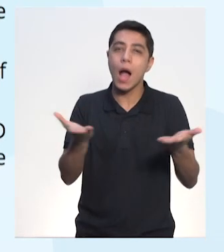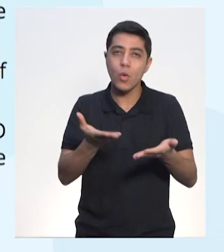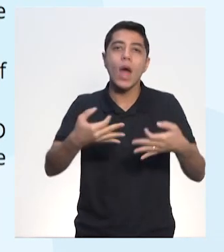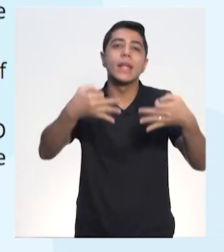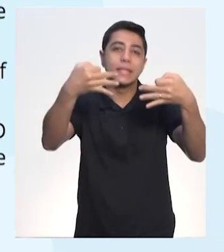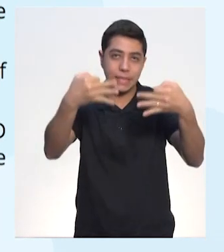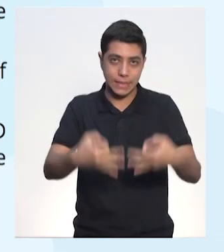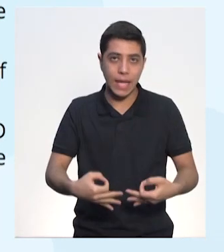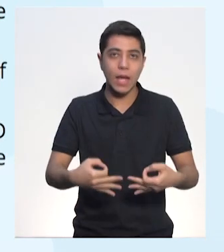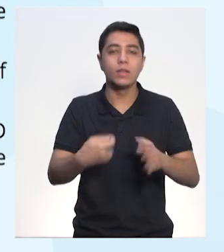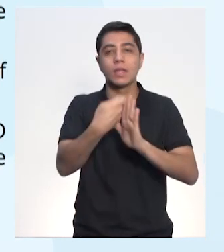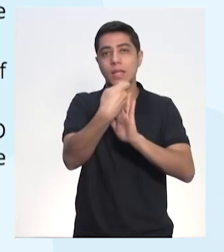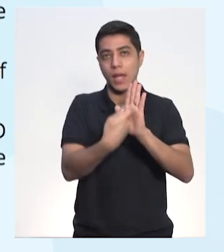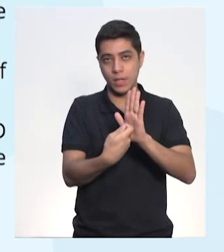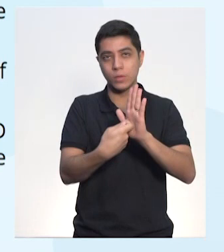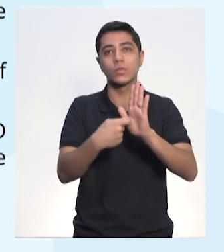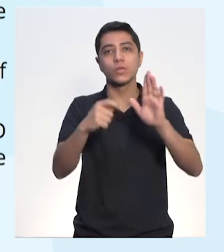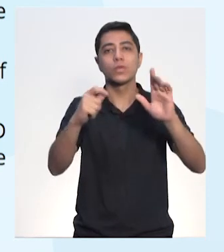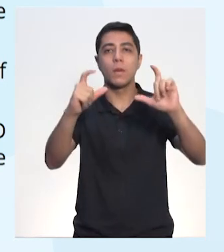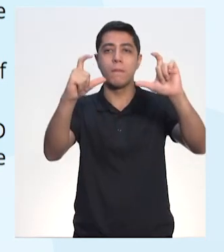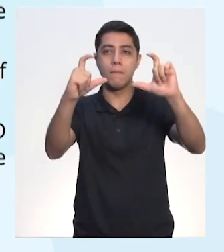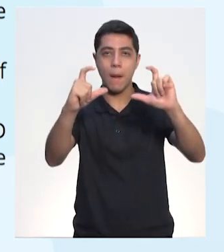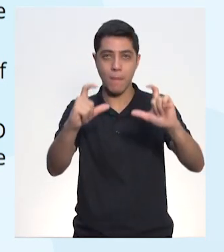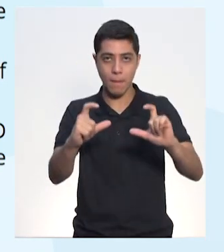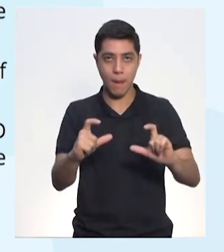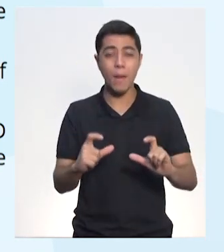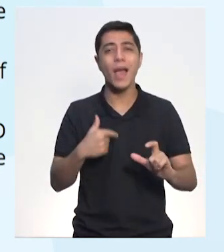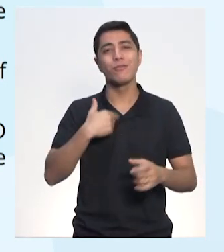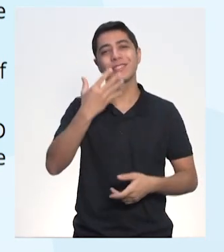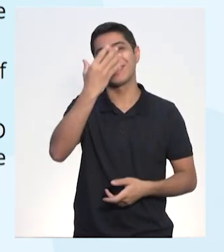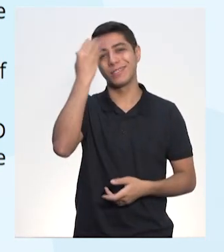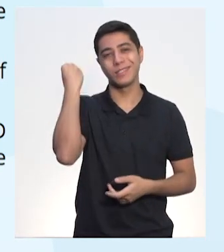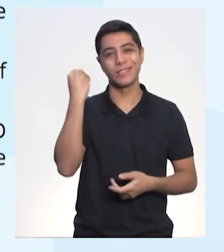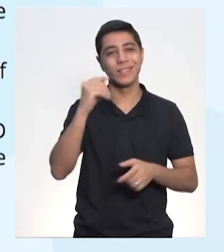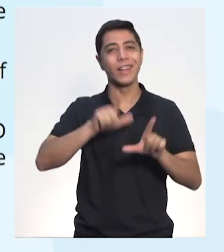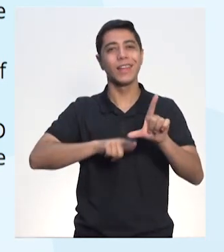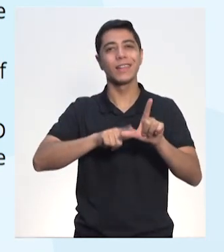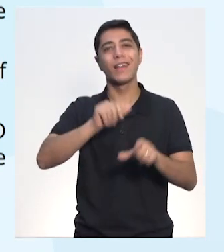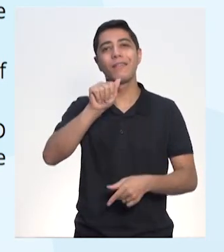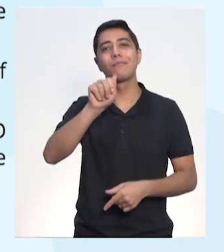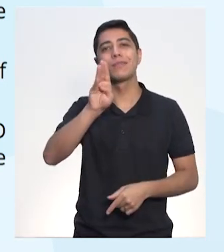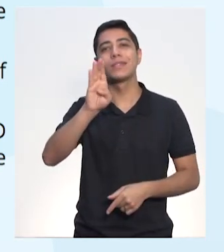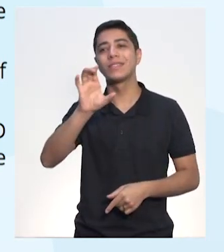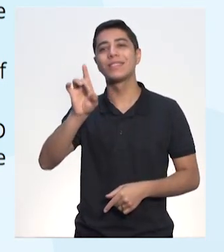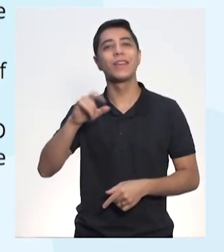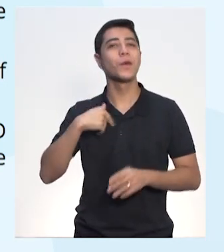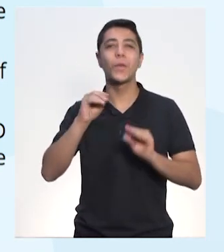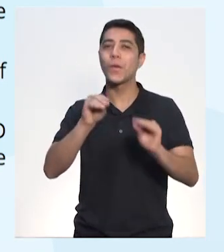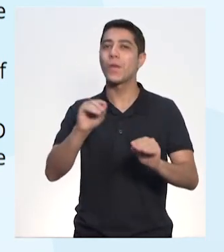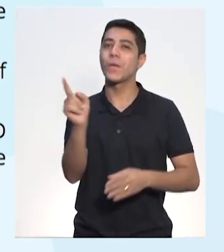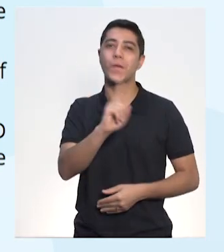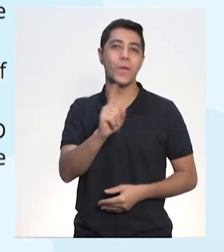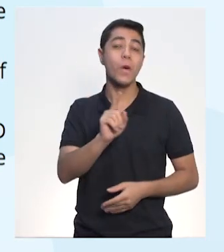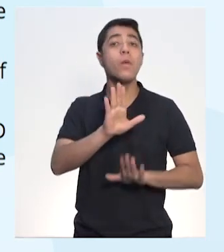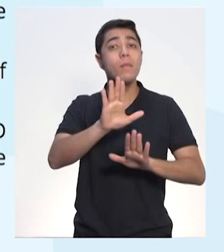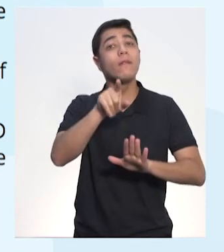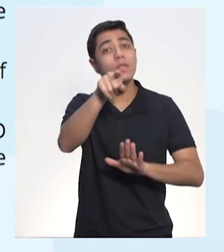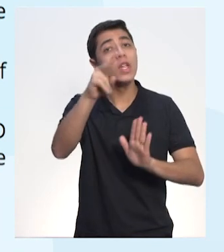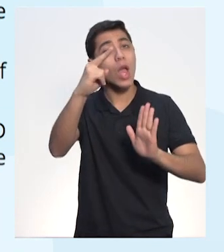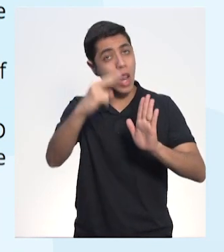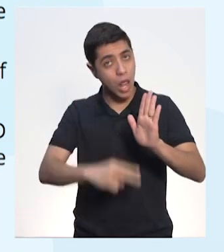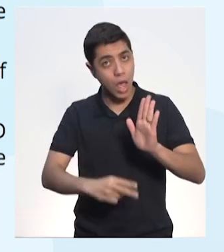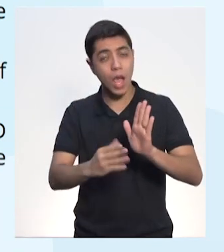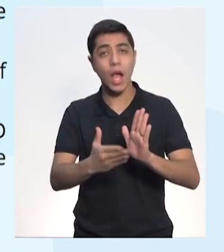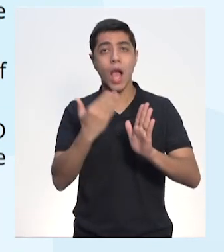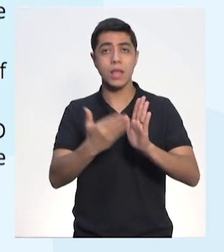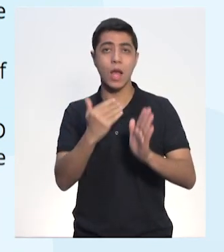não esqueci de colocar aí a ordem, mas aí vocês podem conferir também no caderno do aluno, porque as instruções que estão no caderno do aluno são